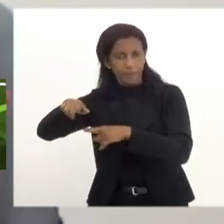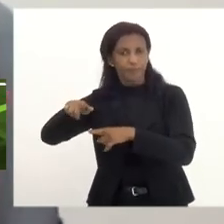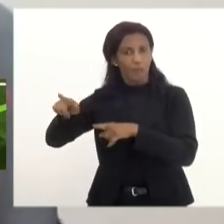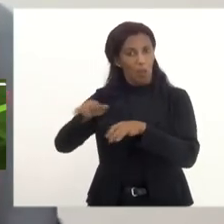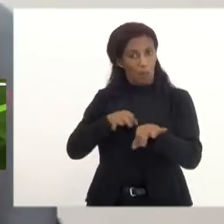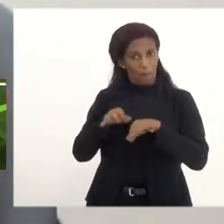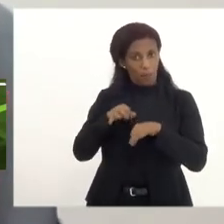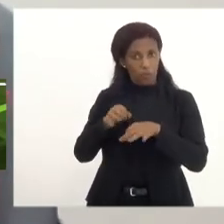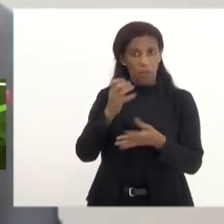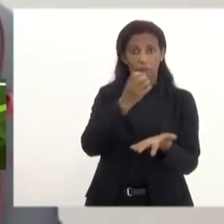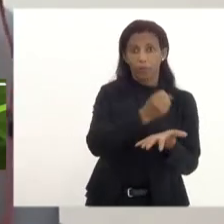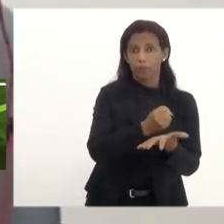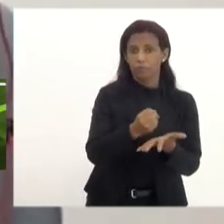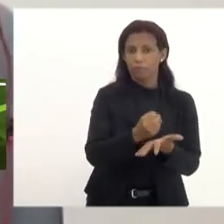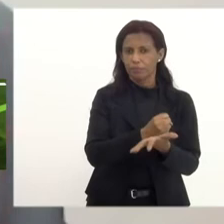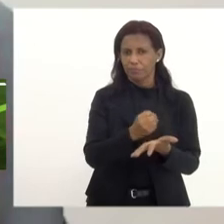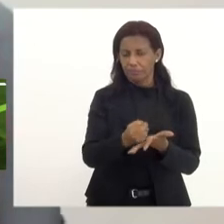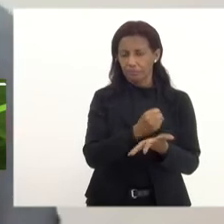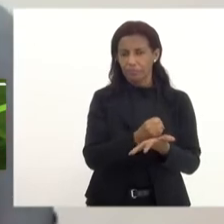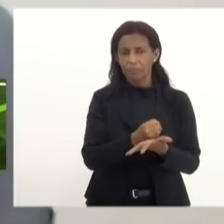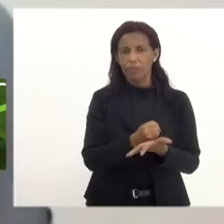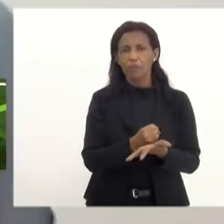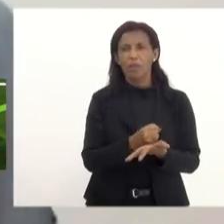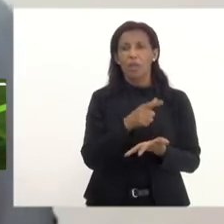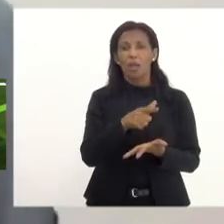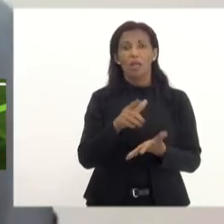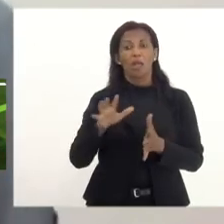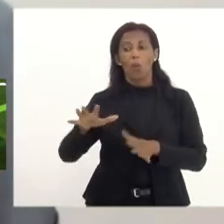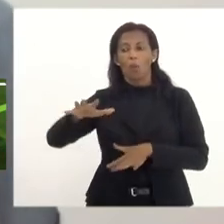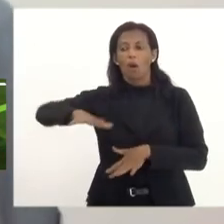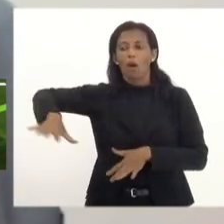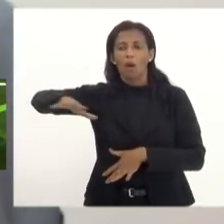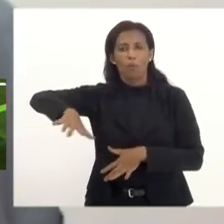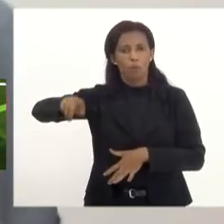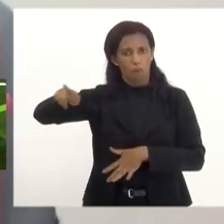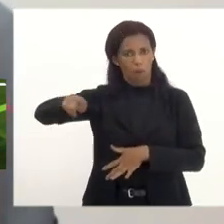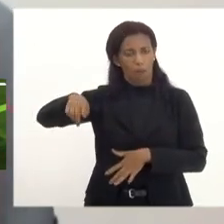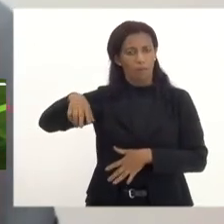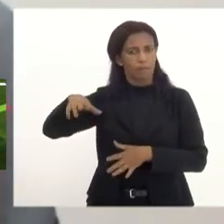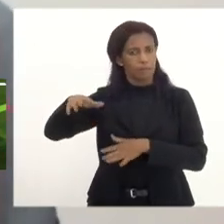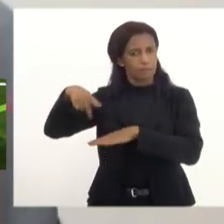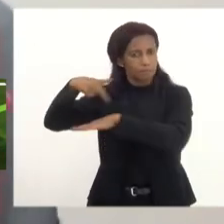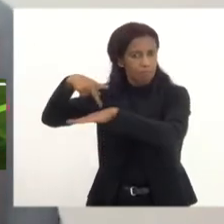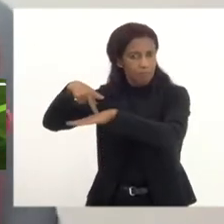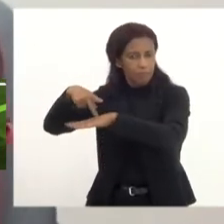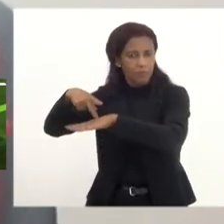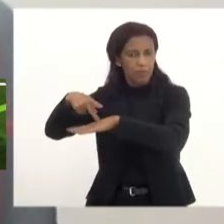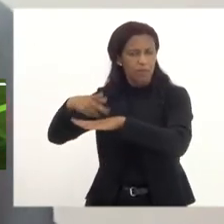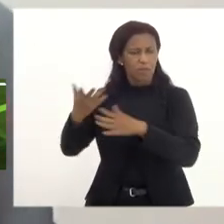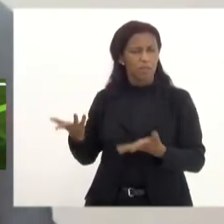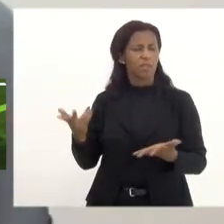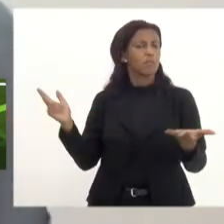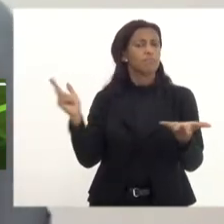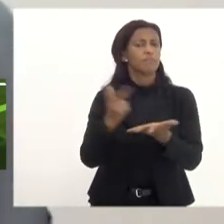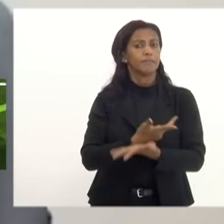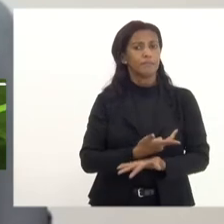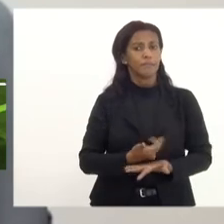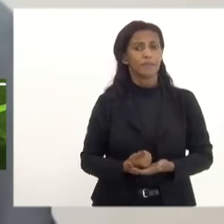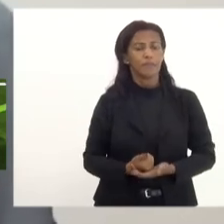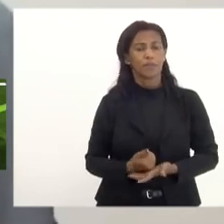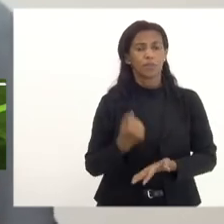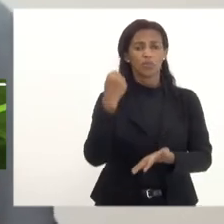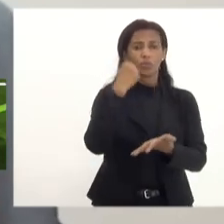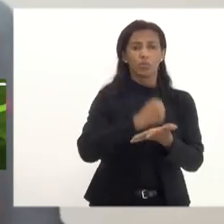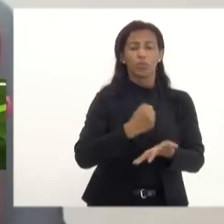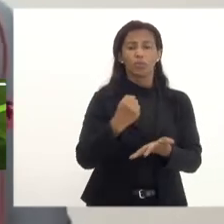fizemos a contratação no projeto de Breidablikk, que é um campo na Noruega. E, deliberadamente, nós